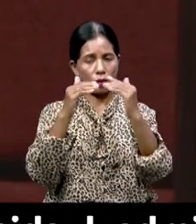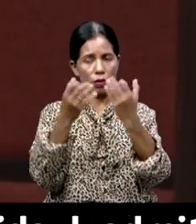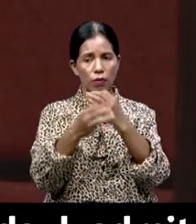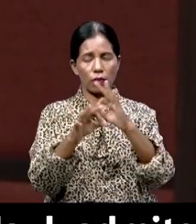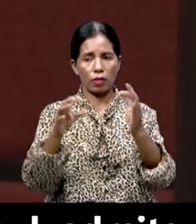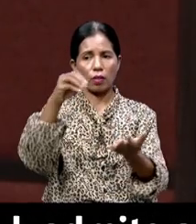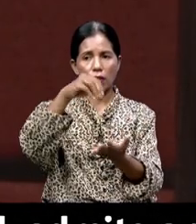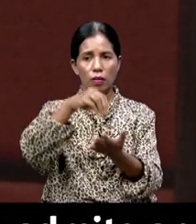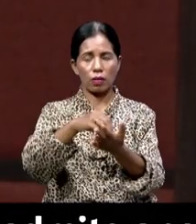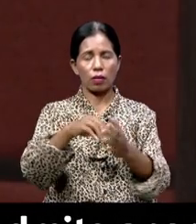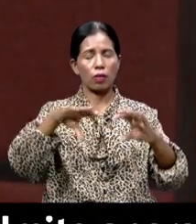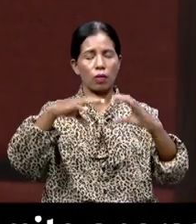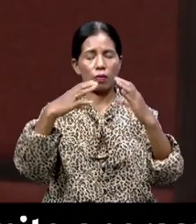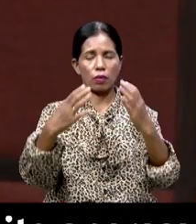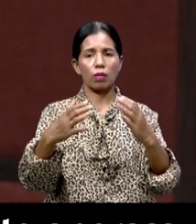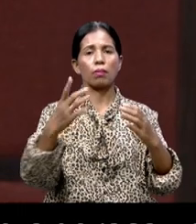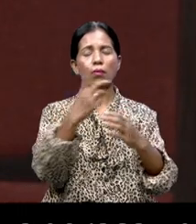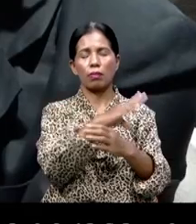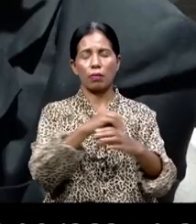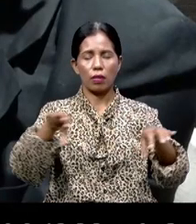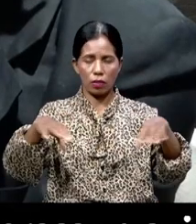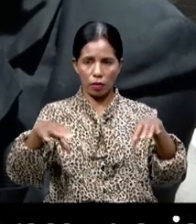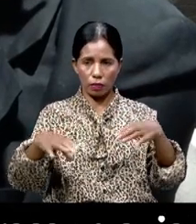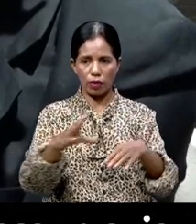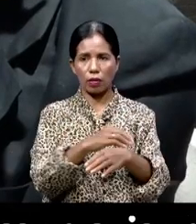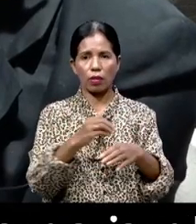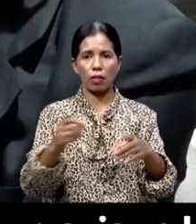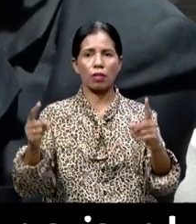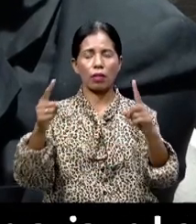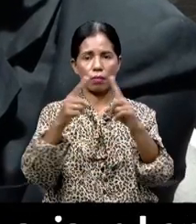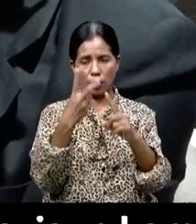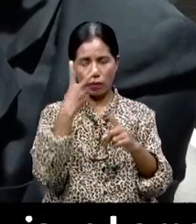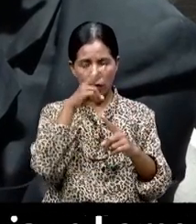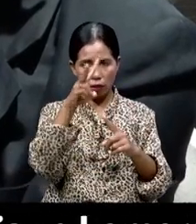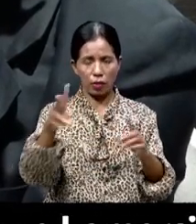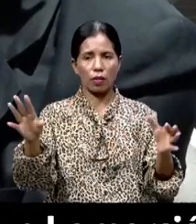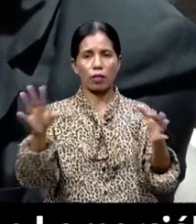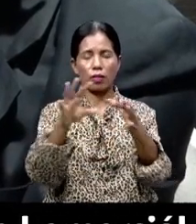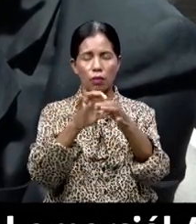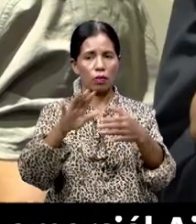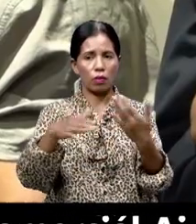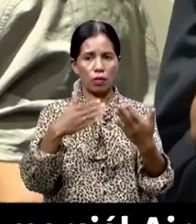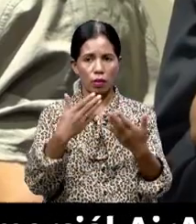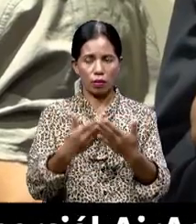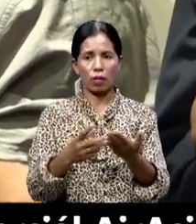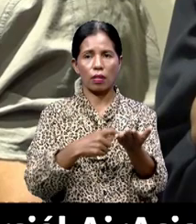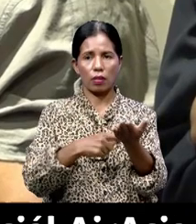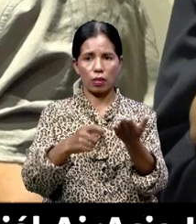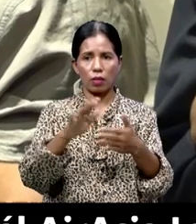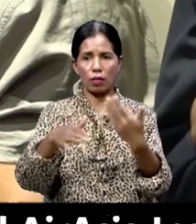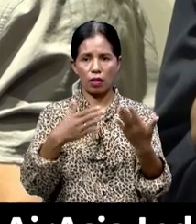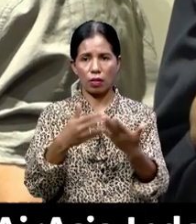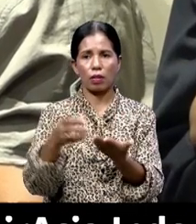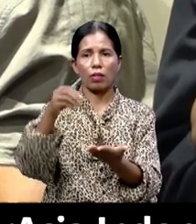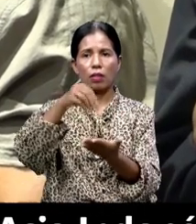prevê que as duas comissões de trabalho concluam o seu trabalho de revisão, juntando-se a todos os documentos técnicos